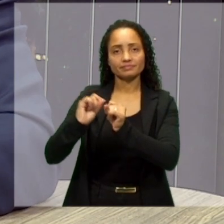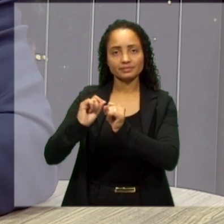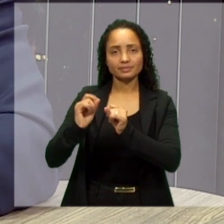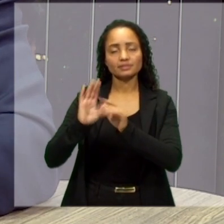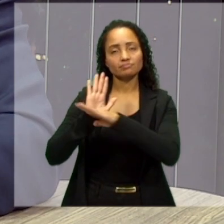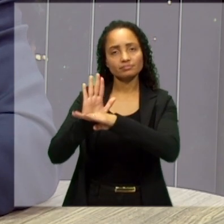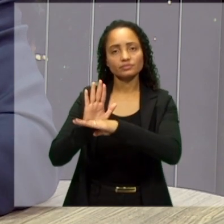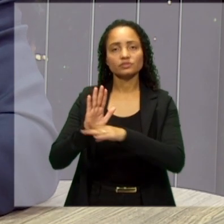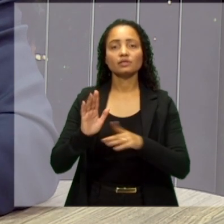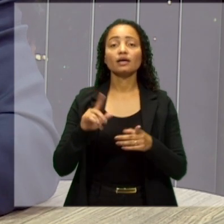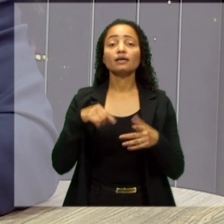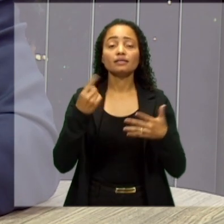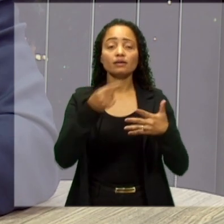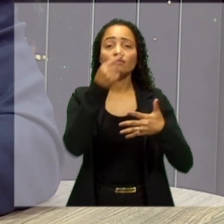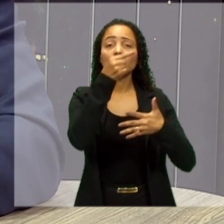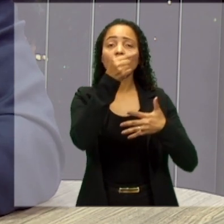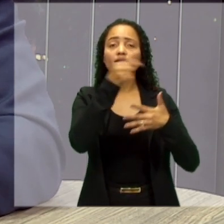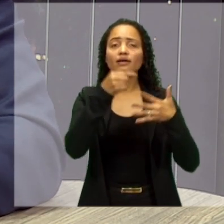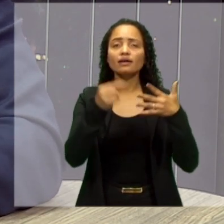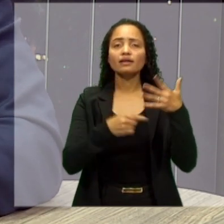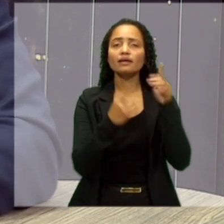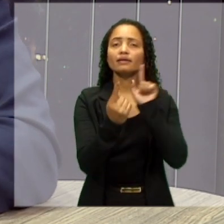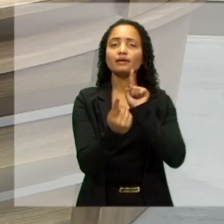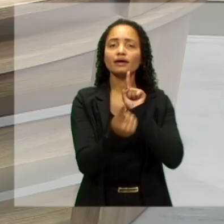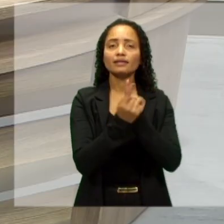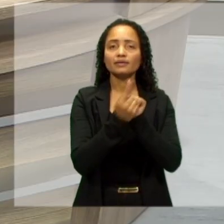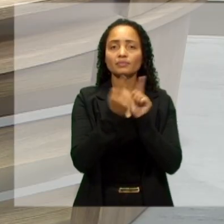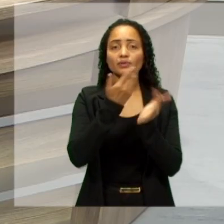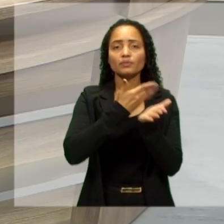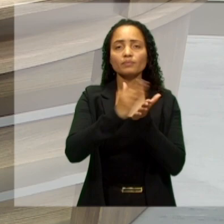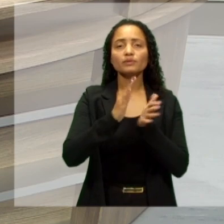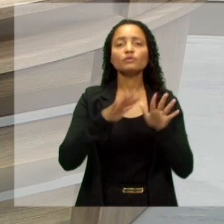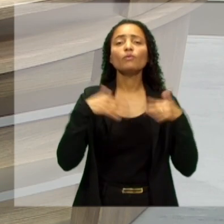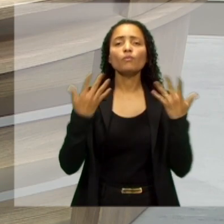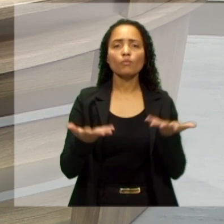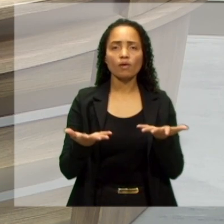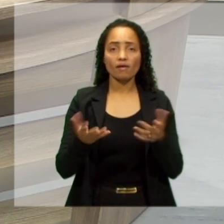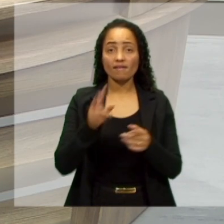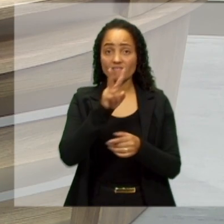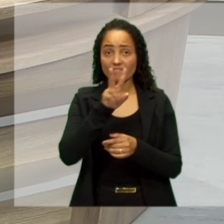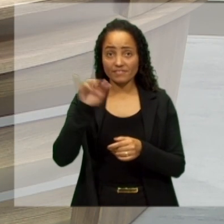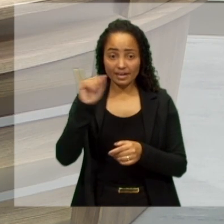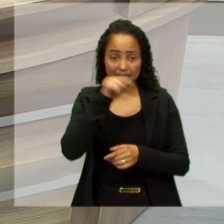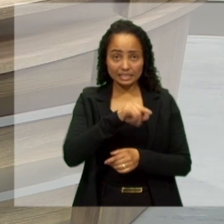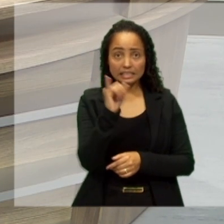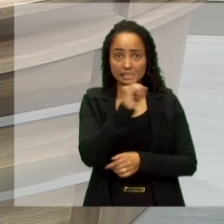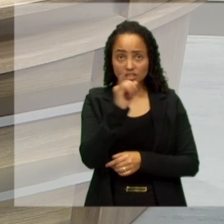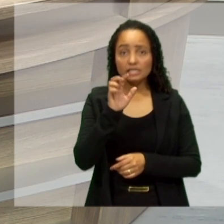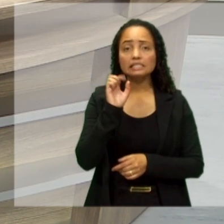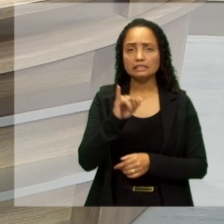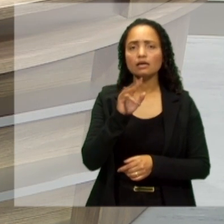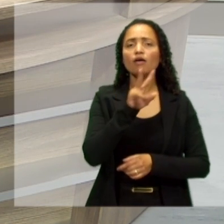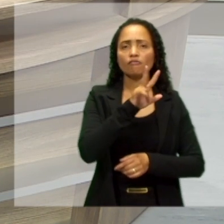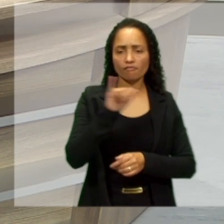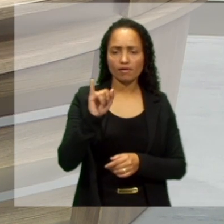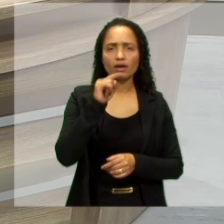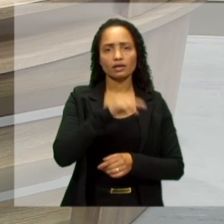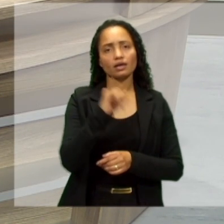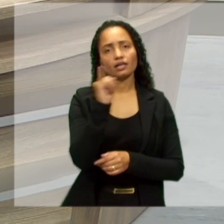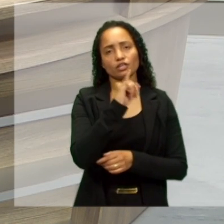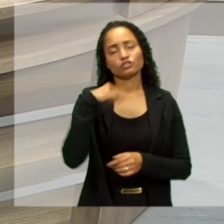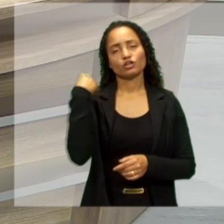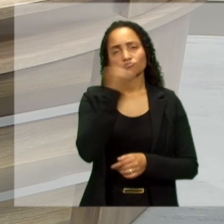atendimento inicial é identificar qual que é a causa que está sendo discutida. Vai tramitar em Itajaí? Se for tramitar em Itajaí, a gente